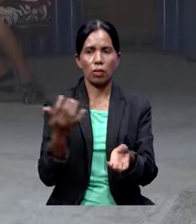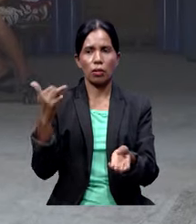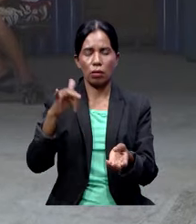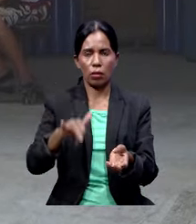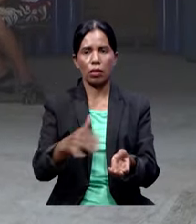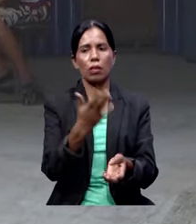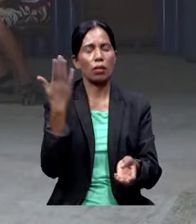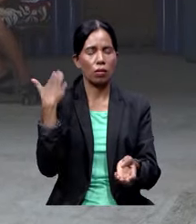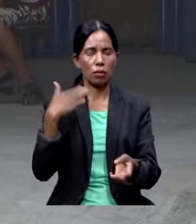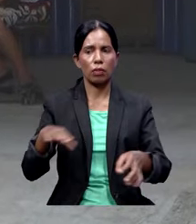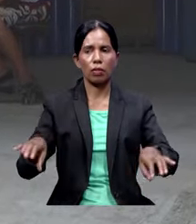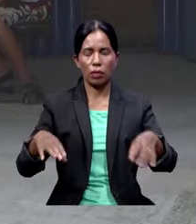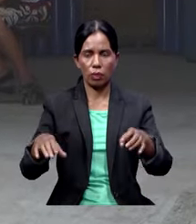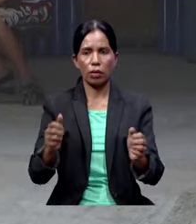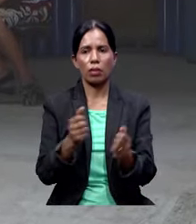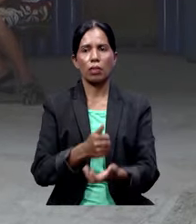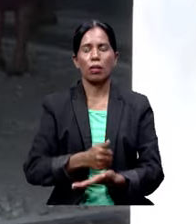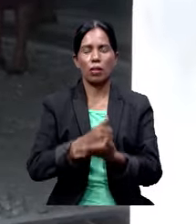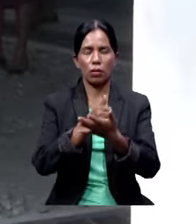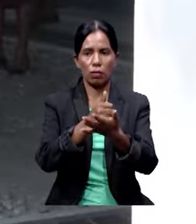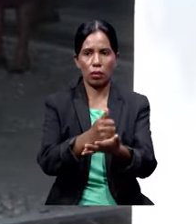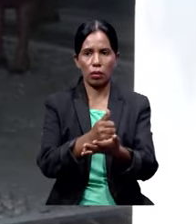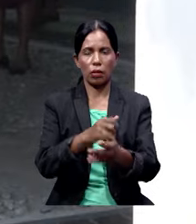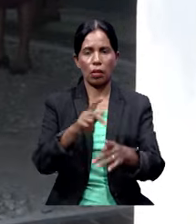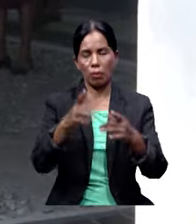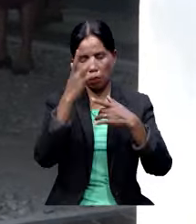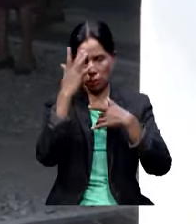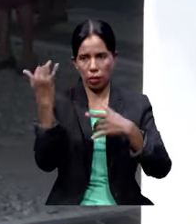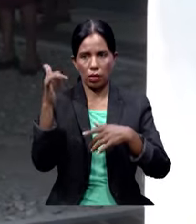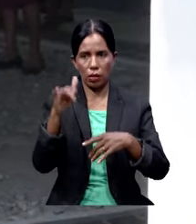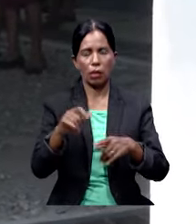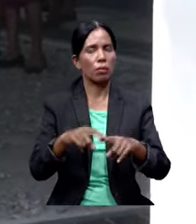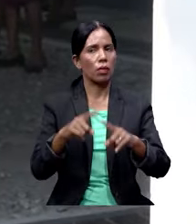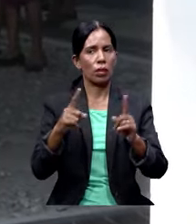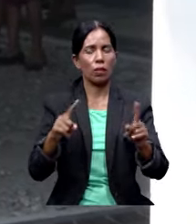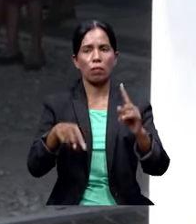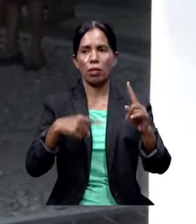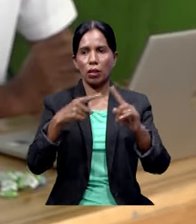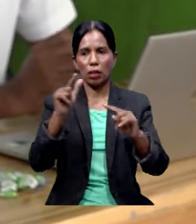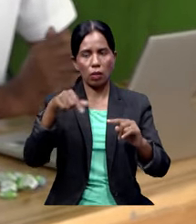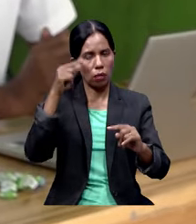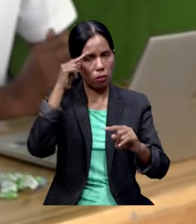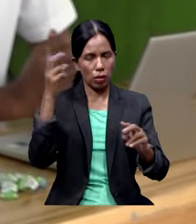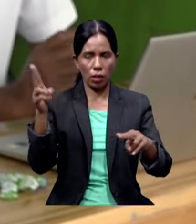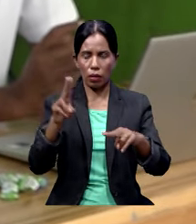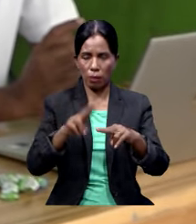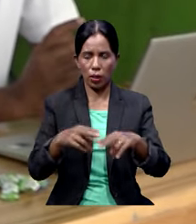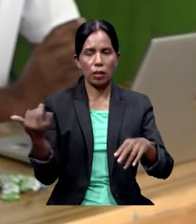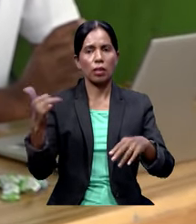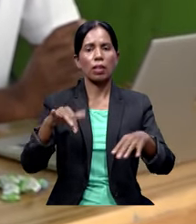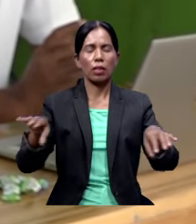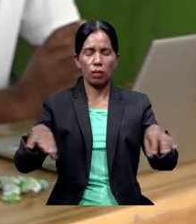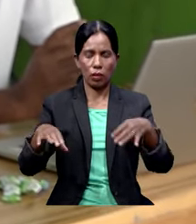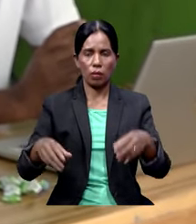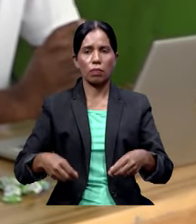hirakne, maka serviço rode apoio atendimento ba paciente sira, mai be ba inhira governo la estende sirani contrato,